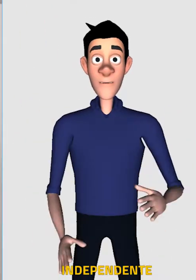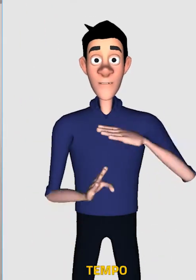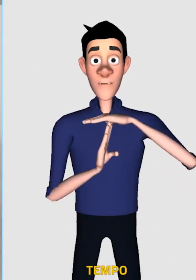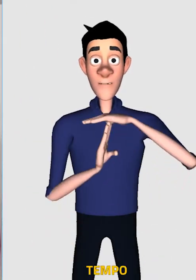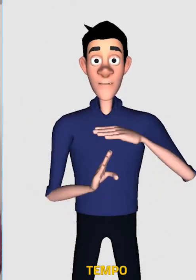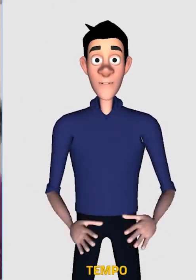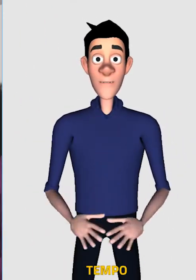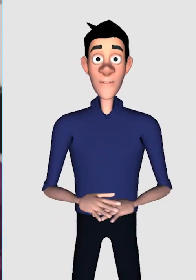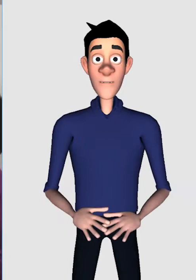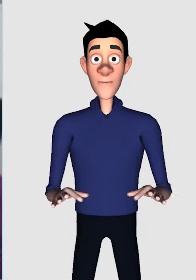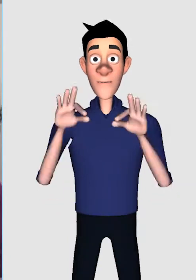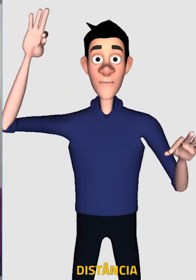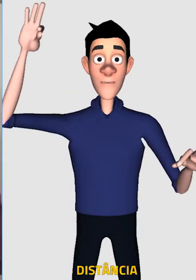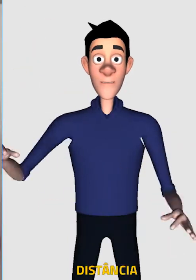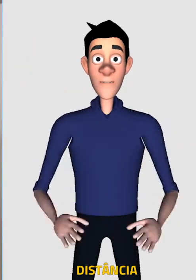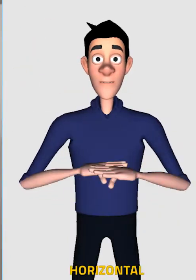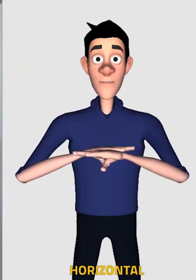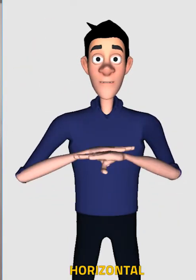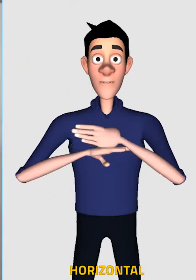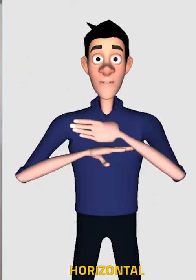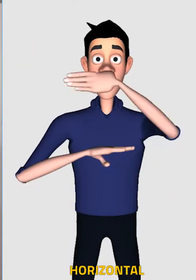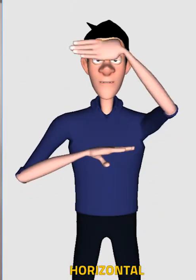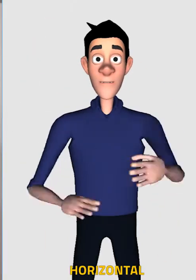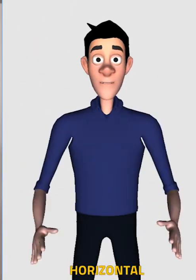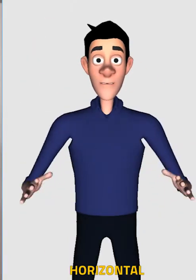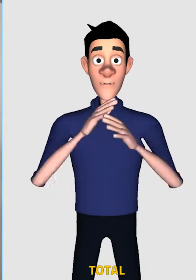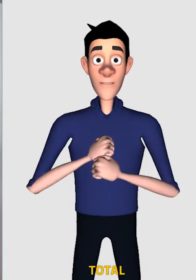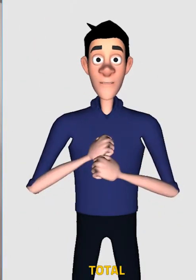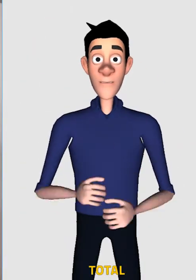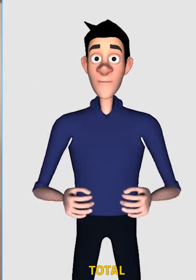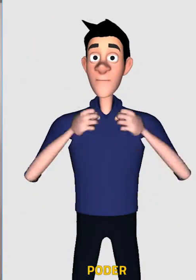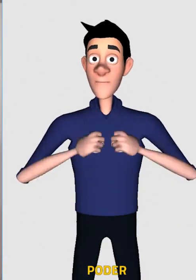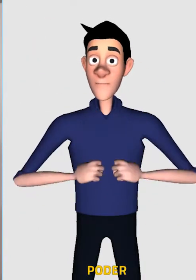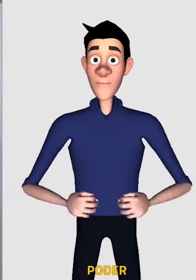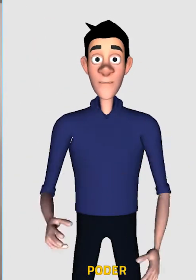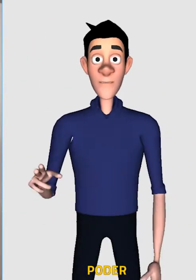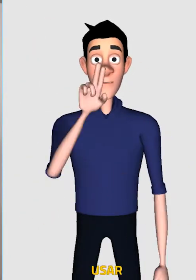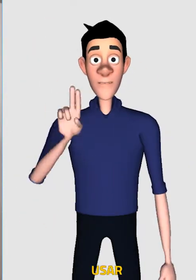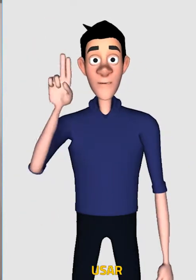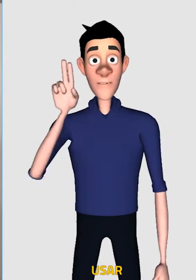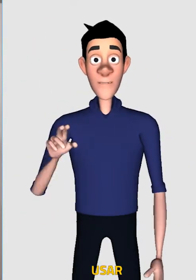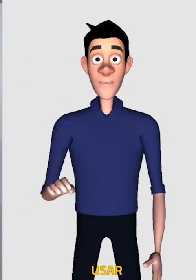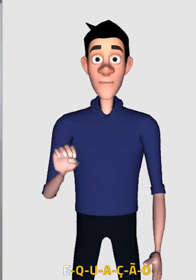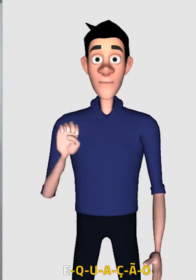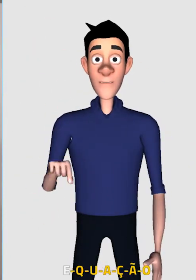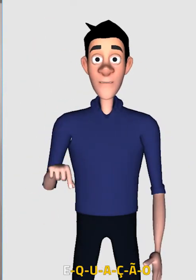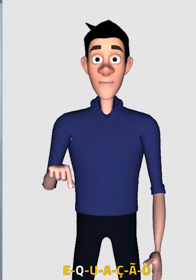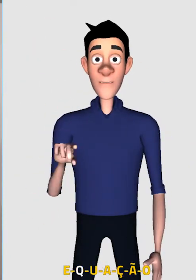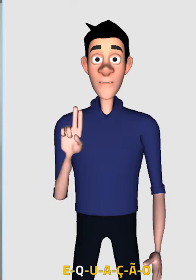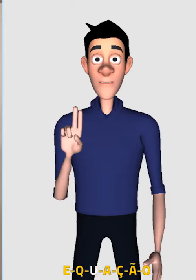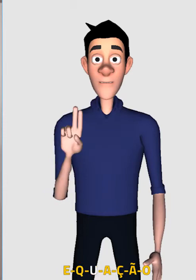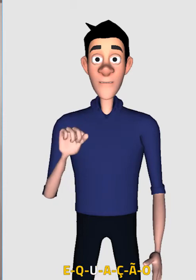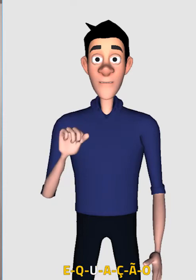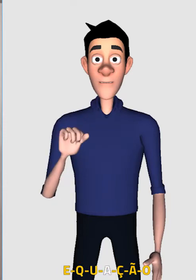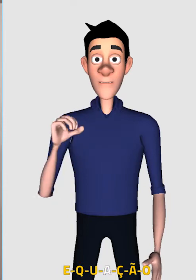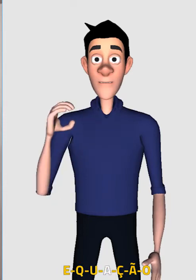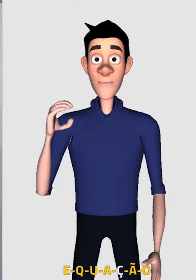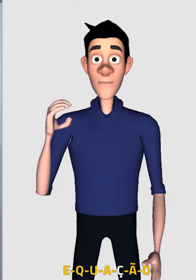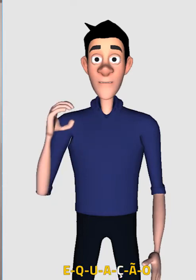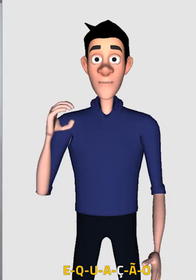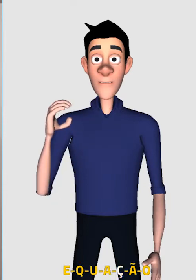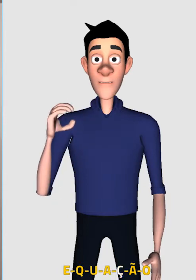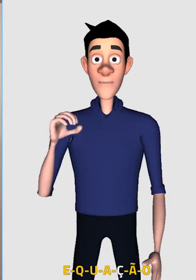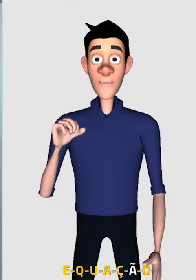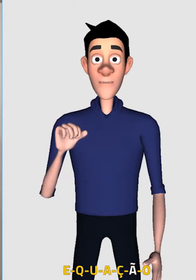A distância horizontal total, beleza. A gente pode usar aquela equação e fechou. Para achar o item